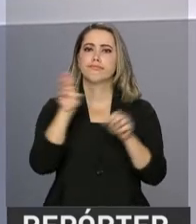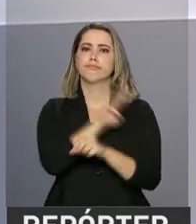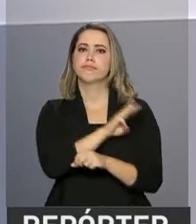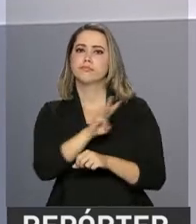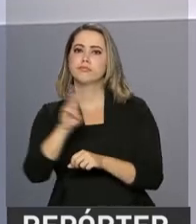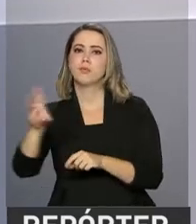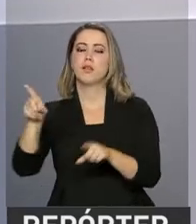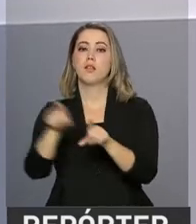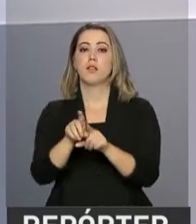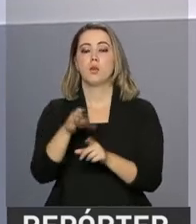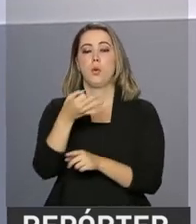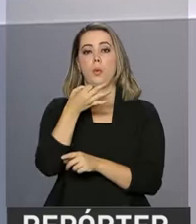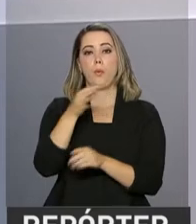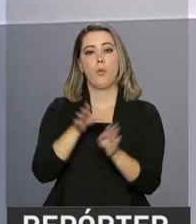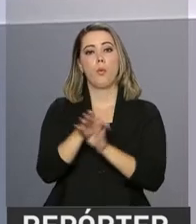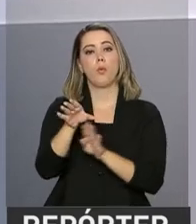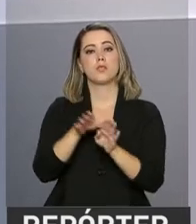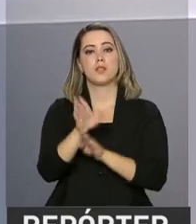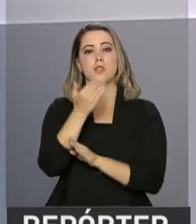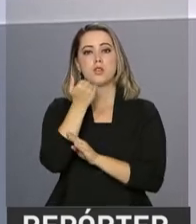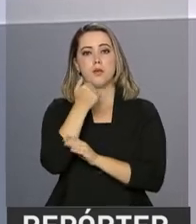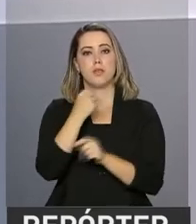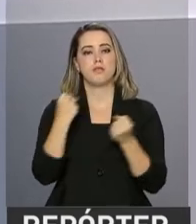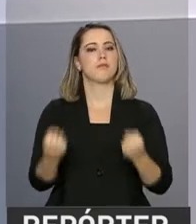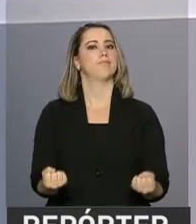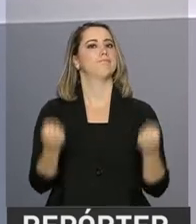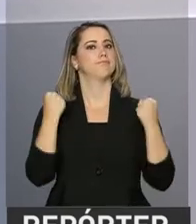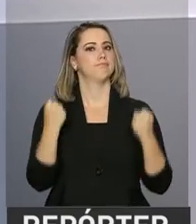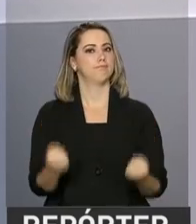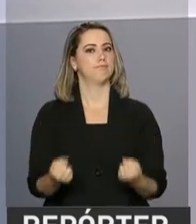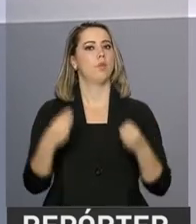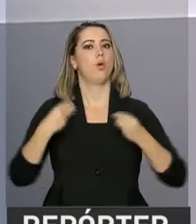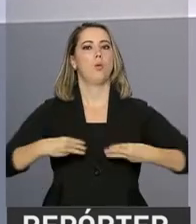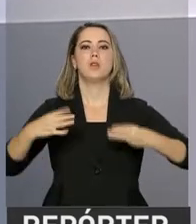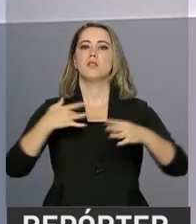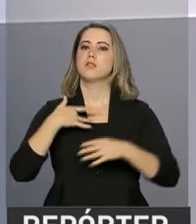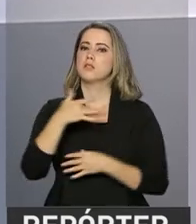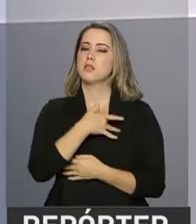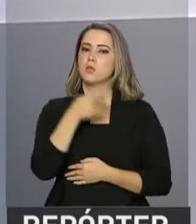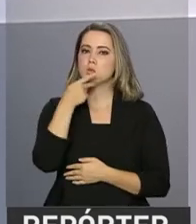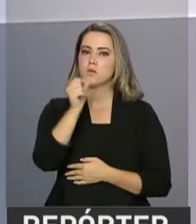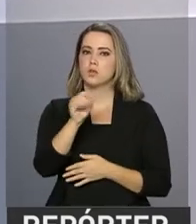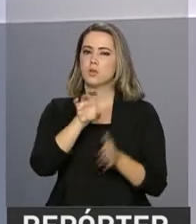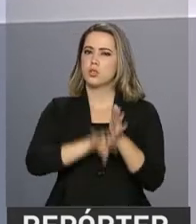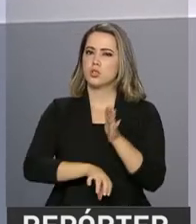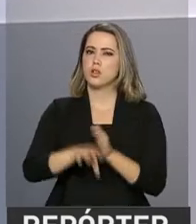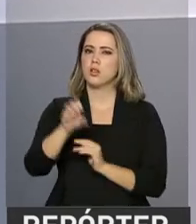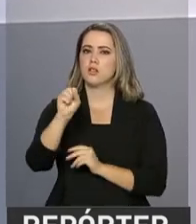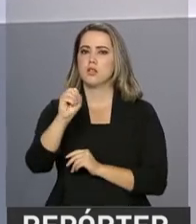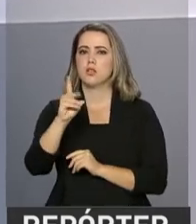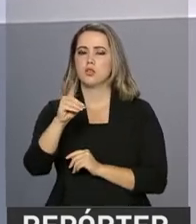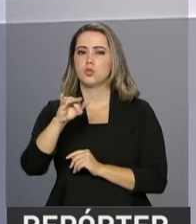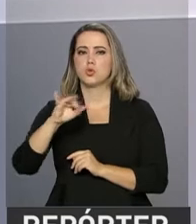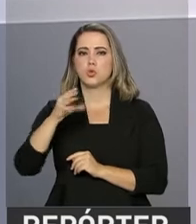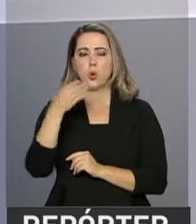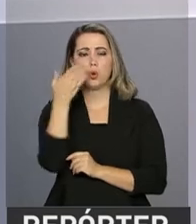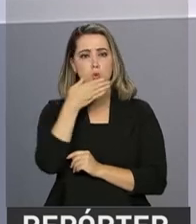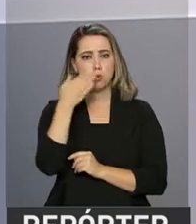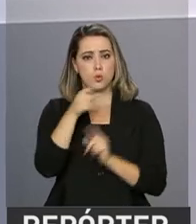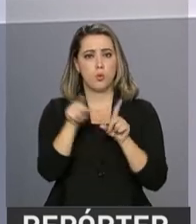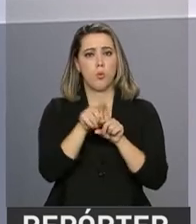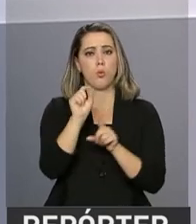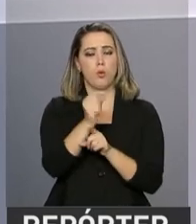dicas de alimentação e atividade física o ministro da saúde ressaltou que a retirada de sódio açúcar e gorduras em alimentos